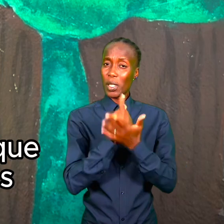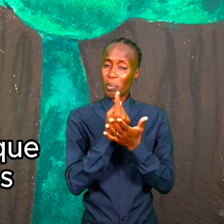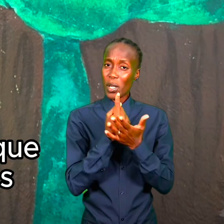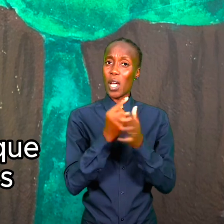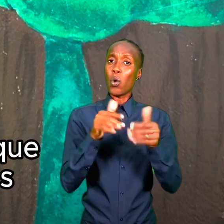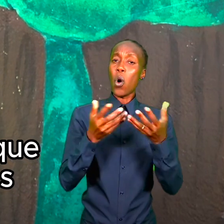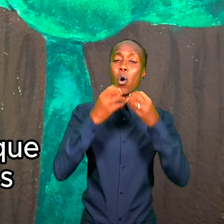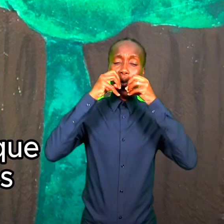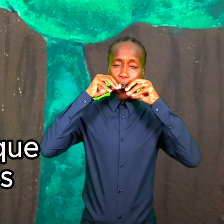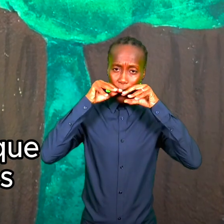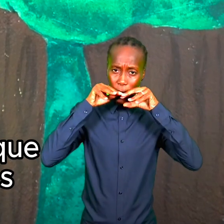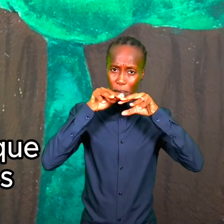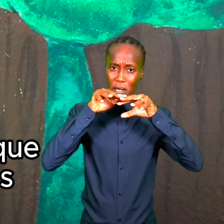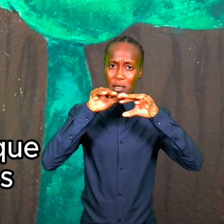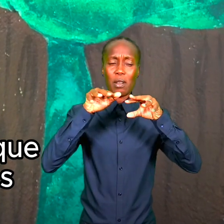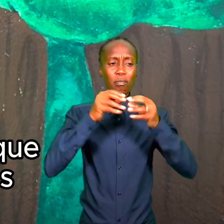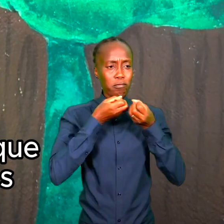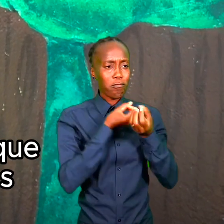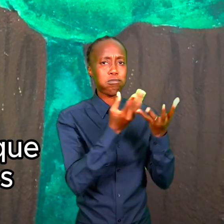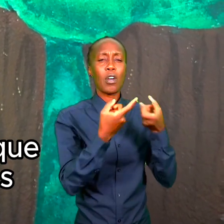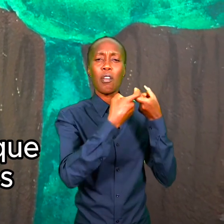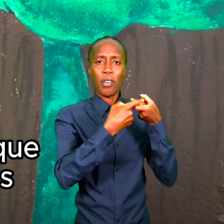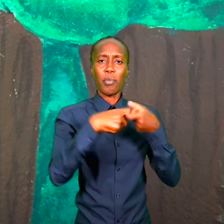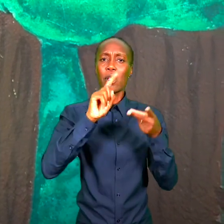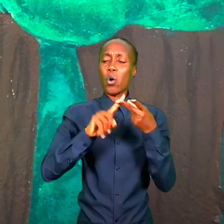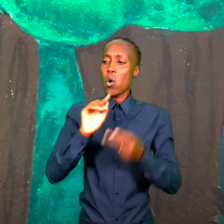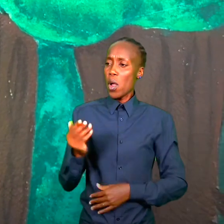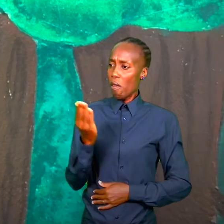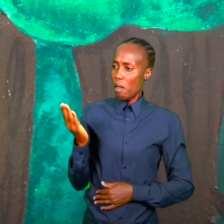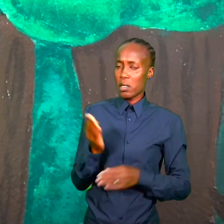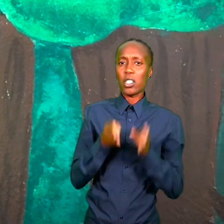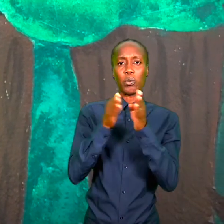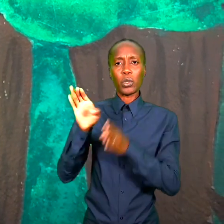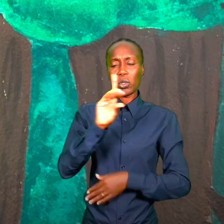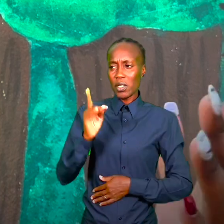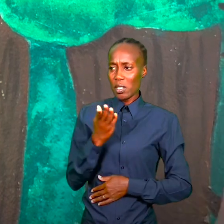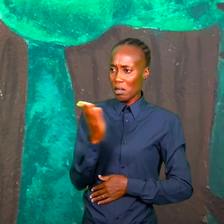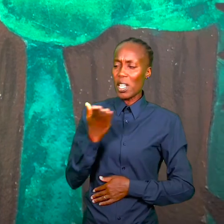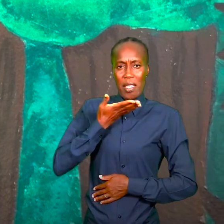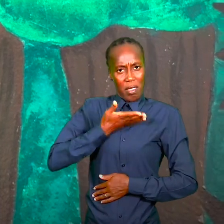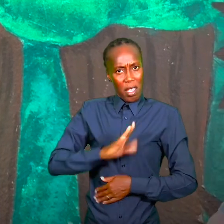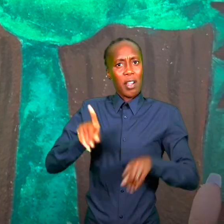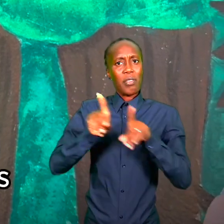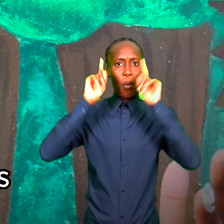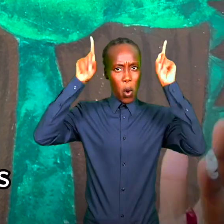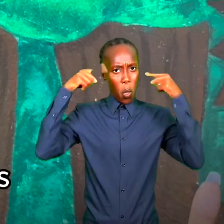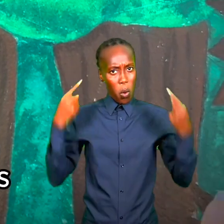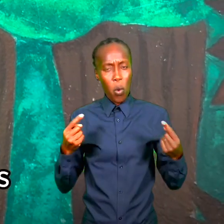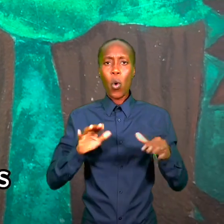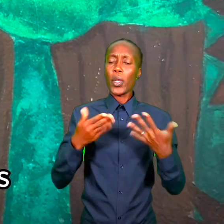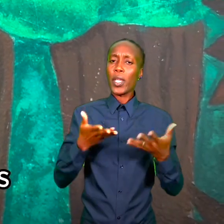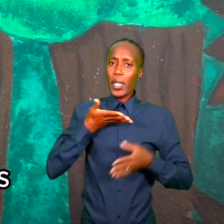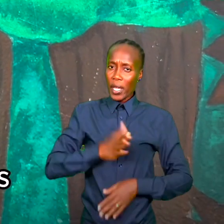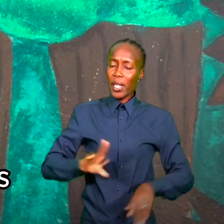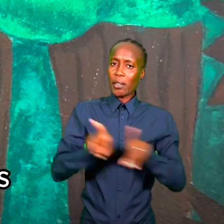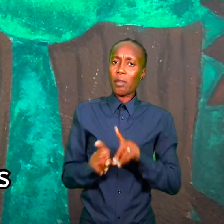são as ferramentas que têm que ser transmitidas a estas famílias ou a estas pessoas que tanto